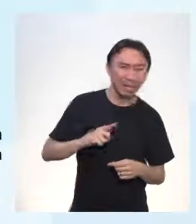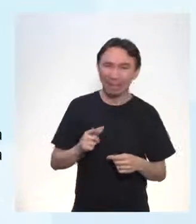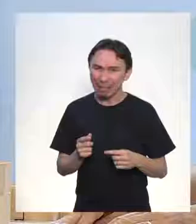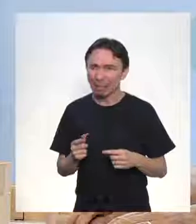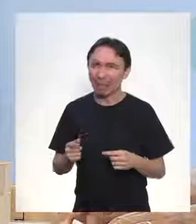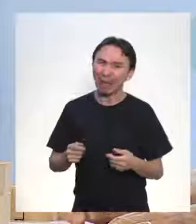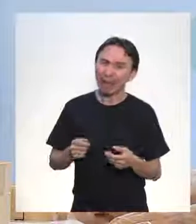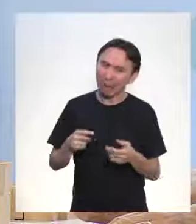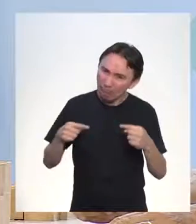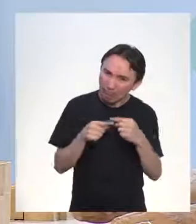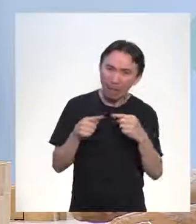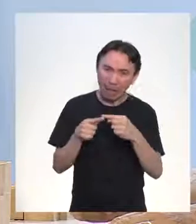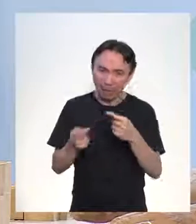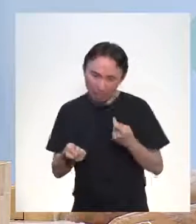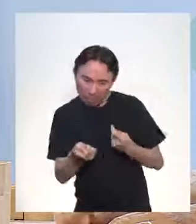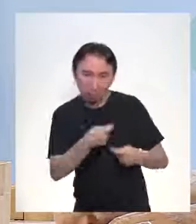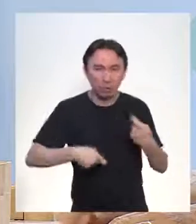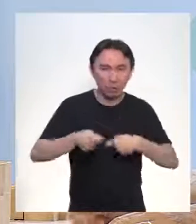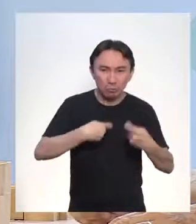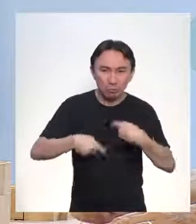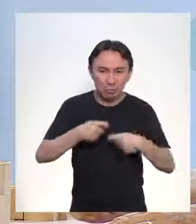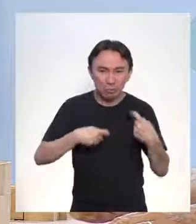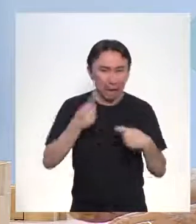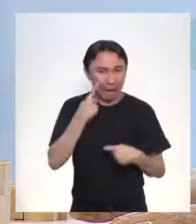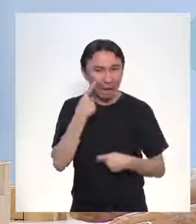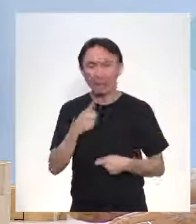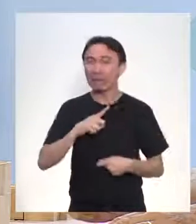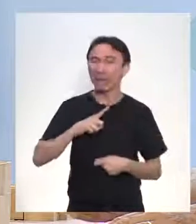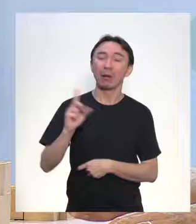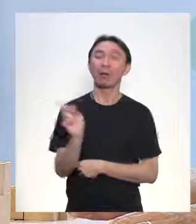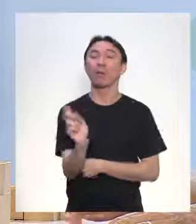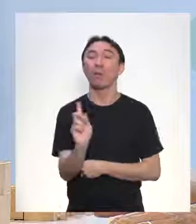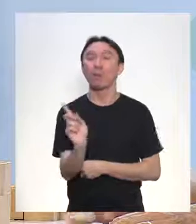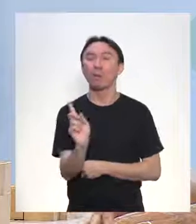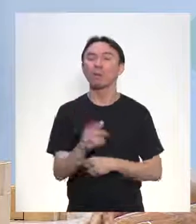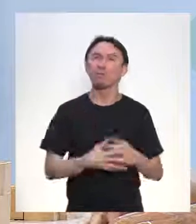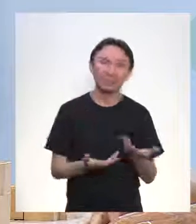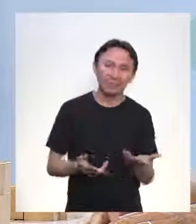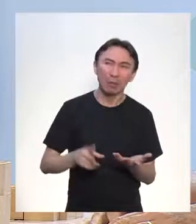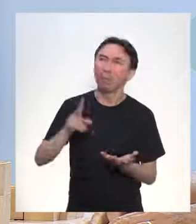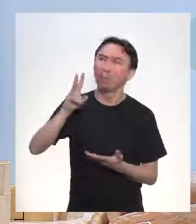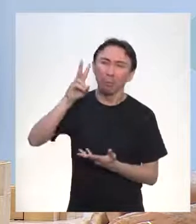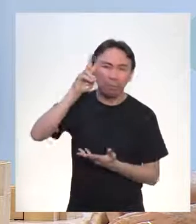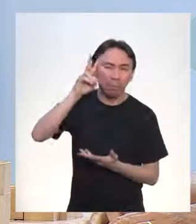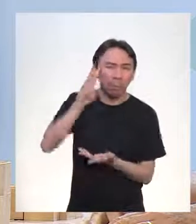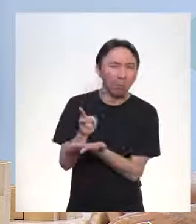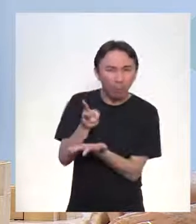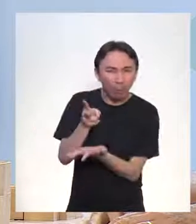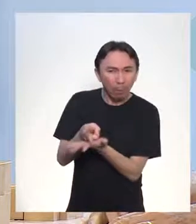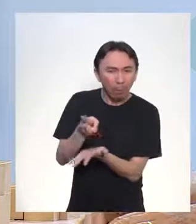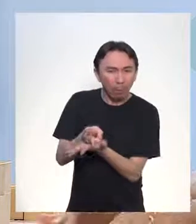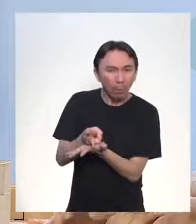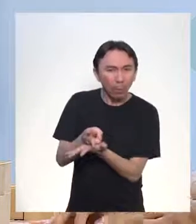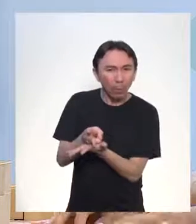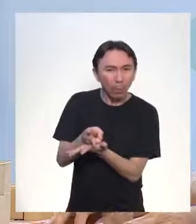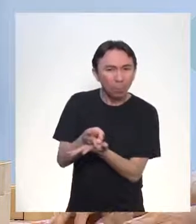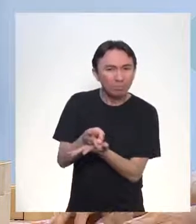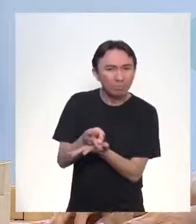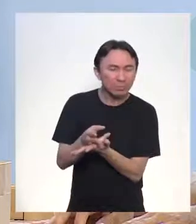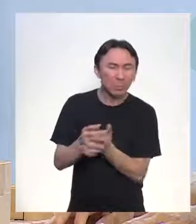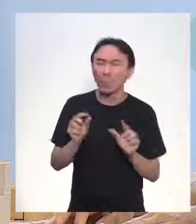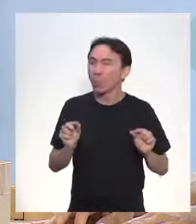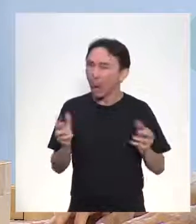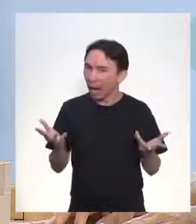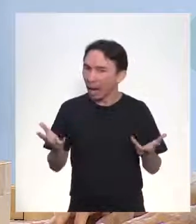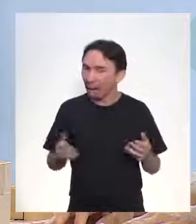permanência histórica do mercantilismo nessa imagem? O que é uma permanência histórica? São coisas